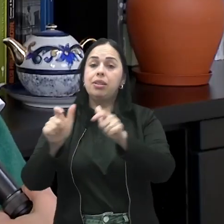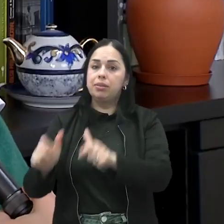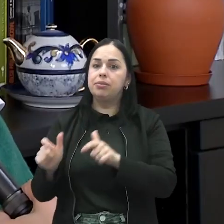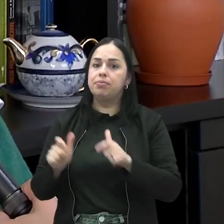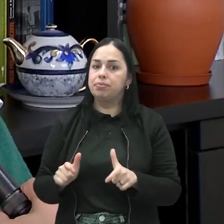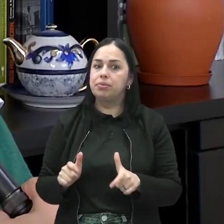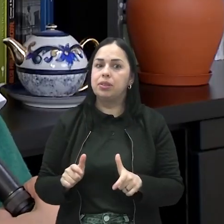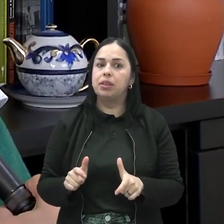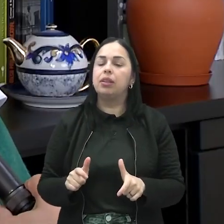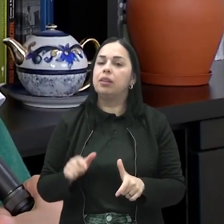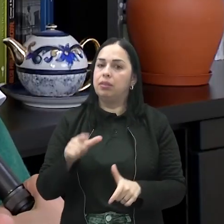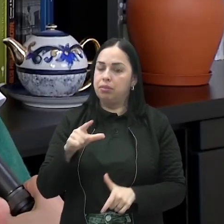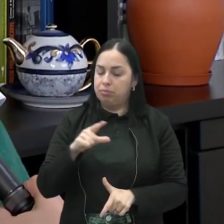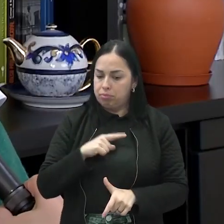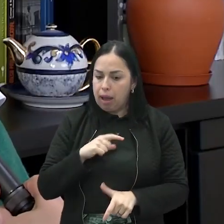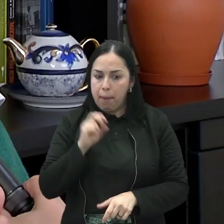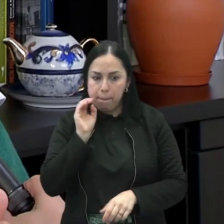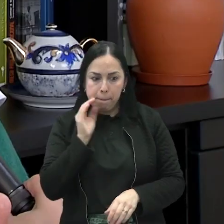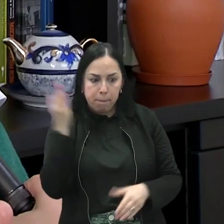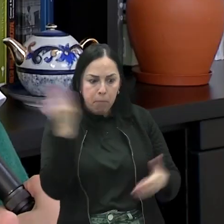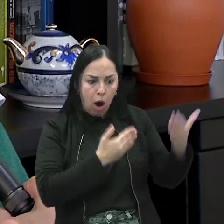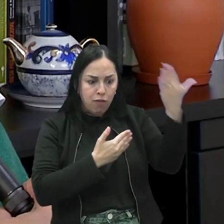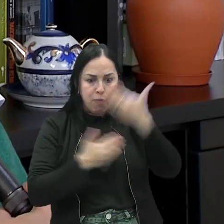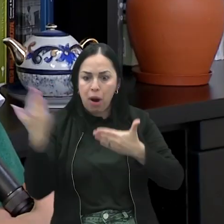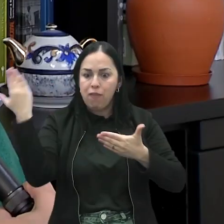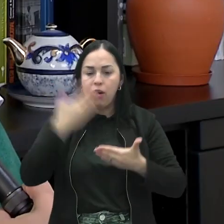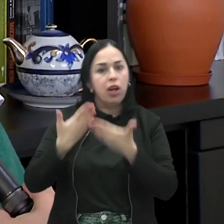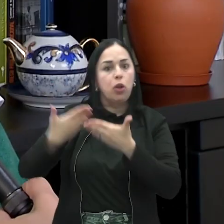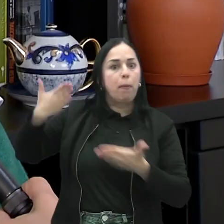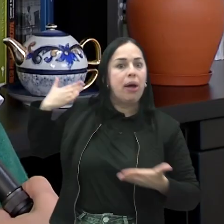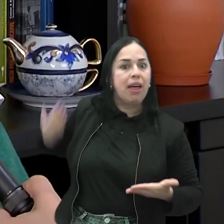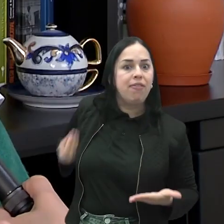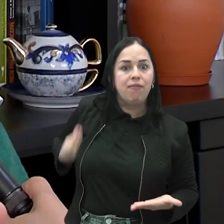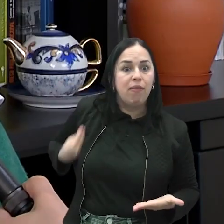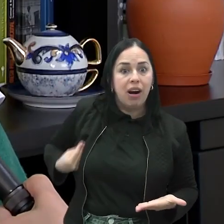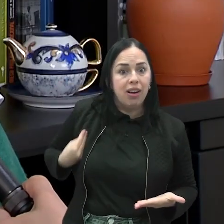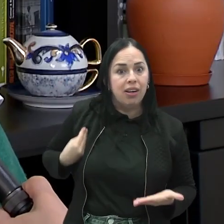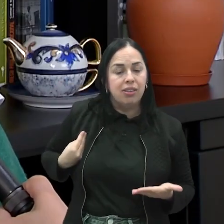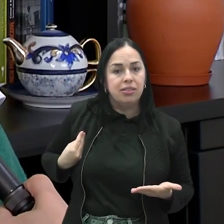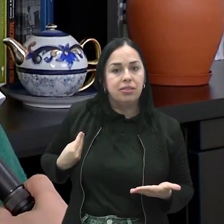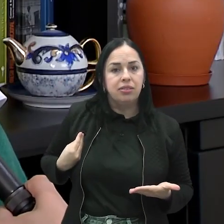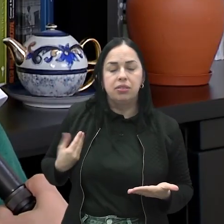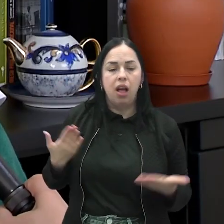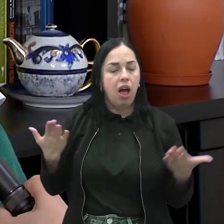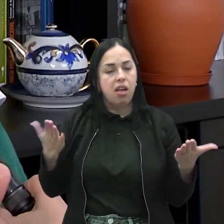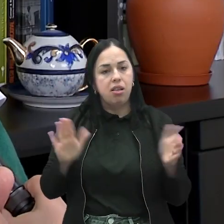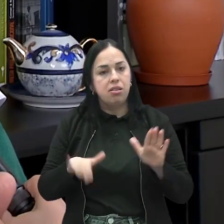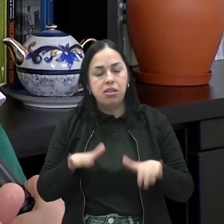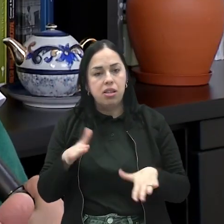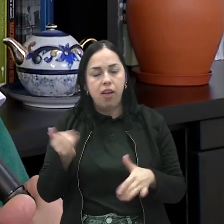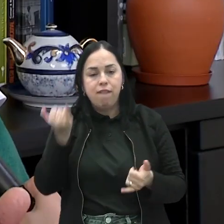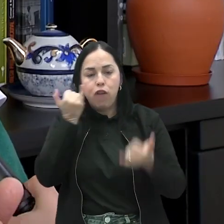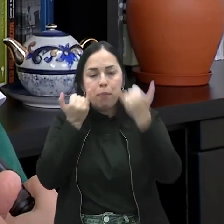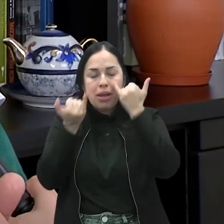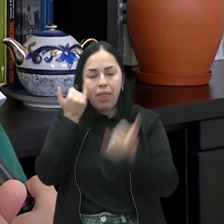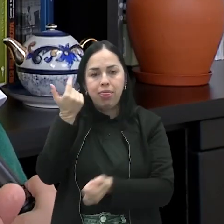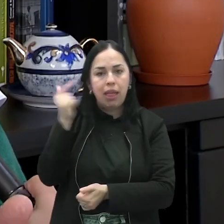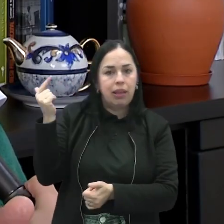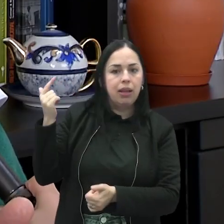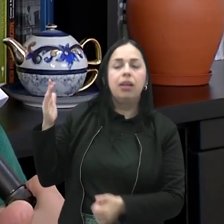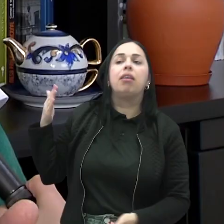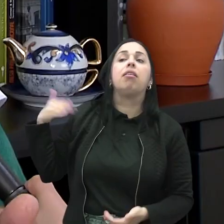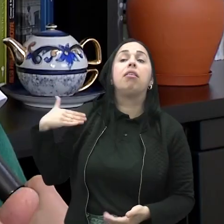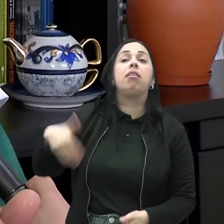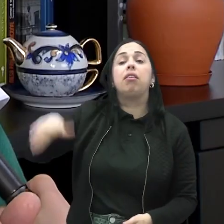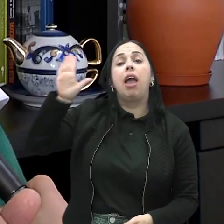são locais em que existem vestígios da ocupação humana e que muitas vezes não se tinham